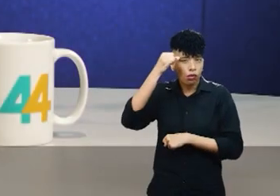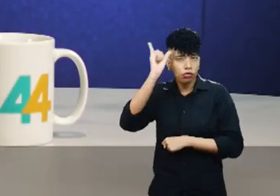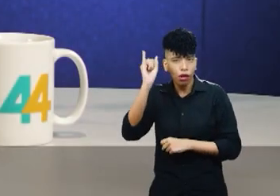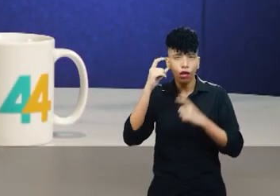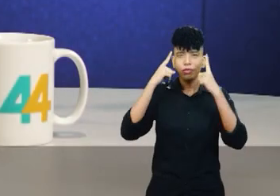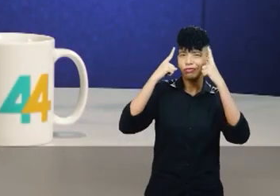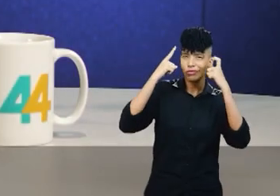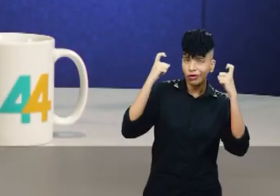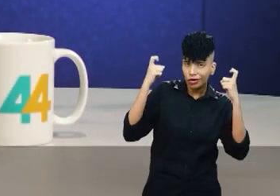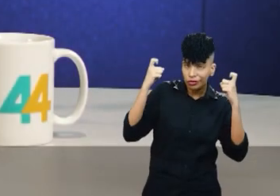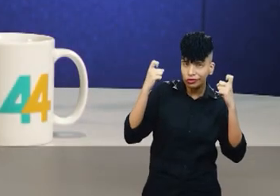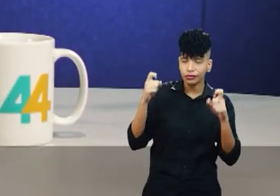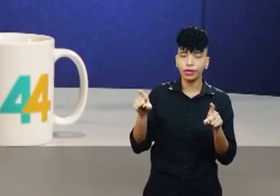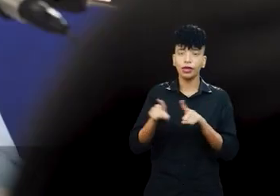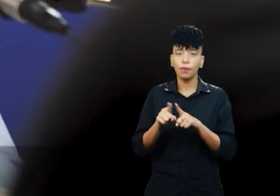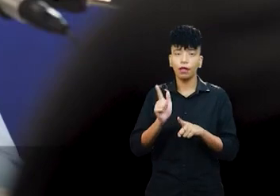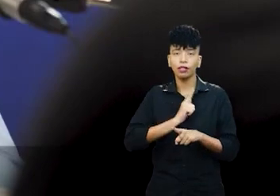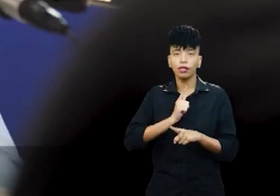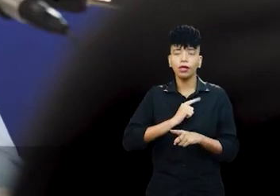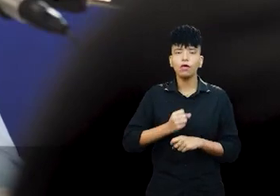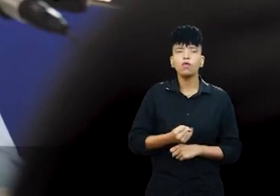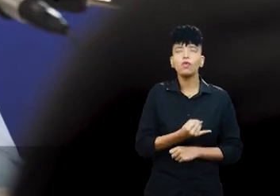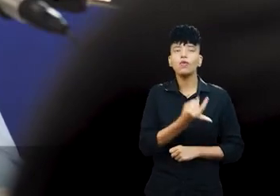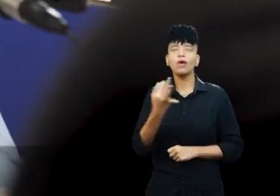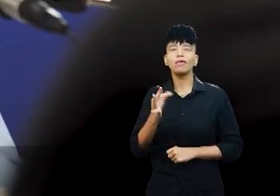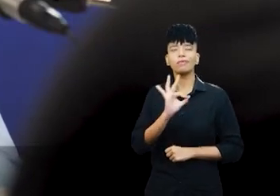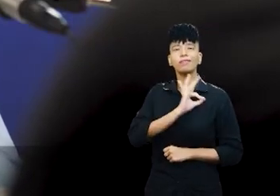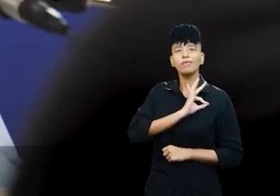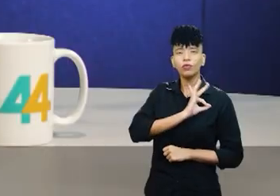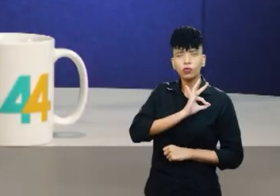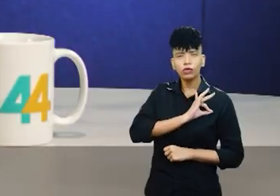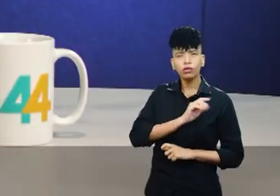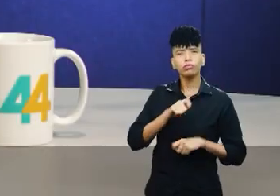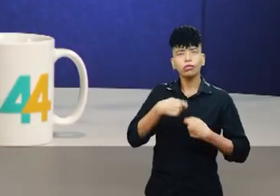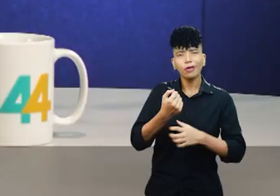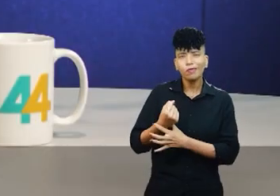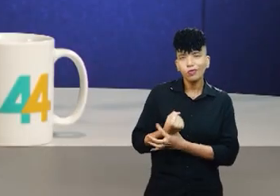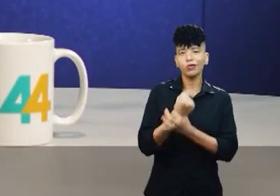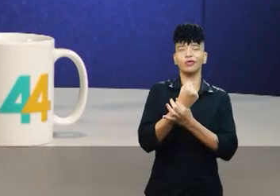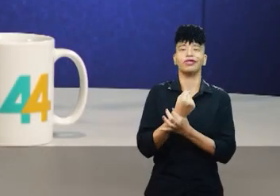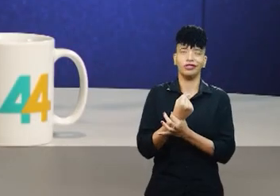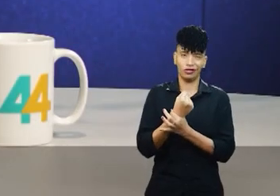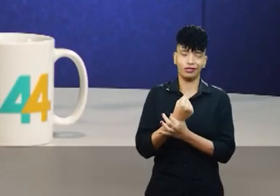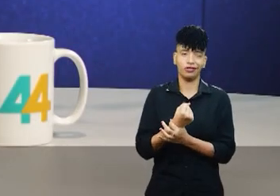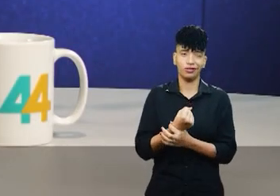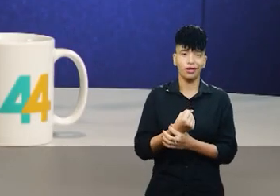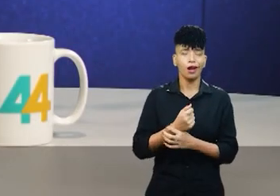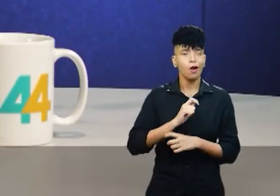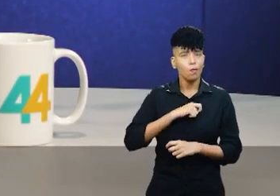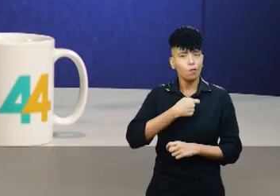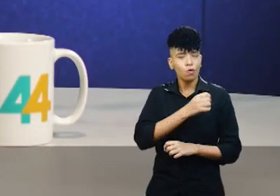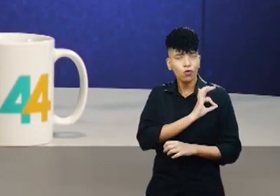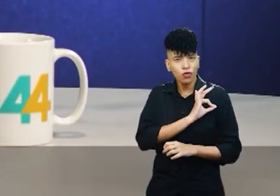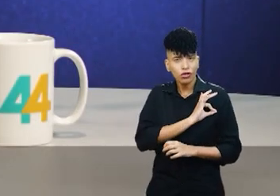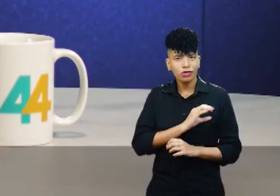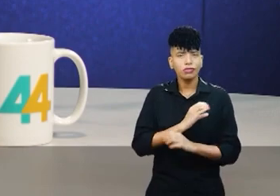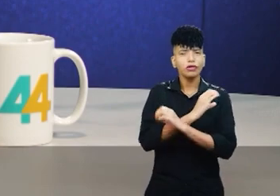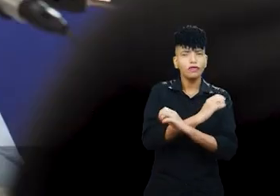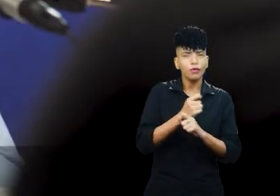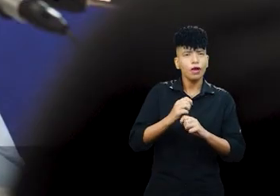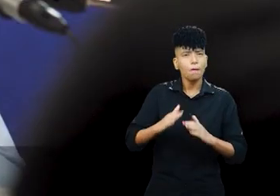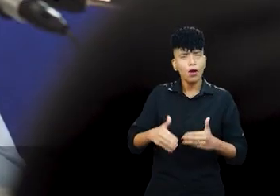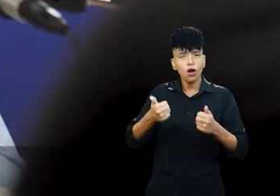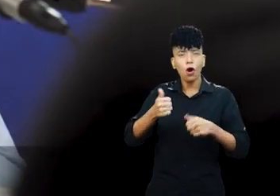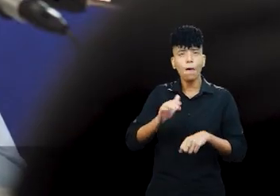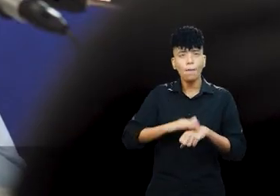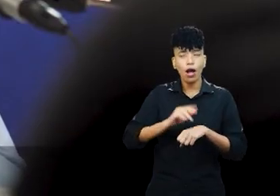que ter uma quantidade de militares para poder proteger a população. A Polícia Civil precisa dobrar os seus 2.000 policiais civis